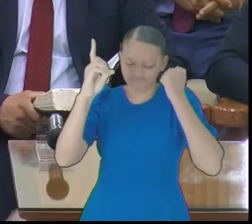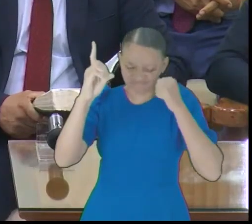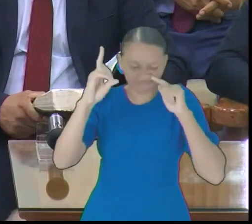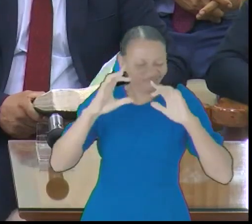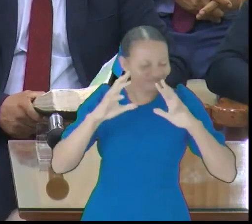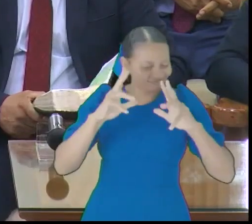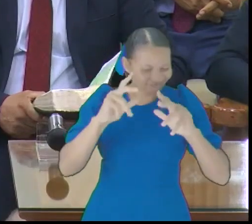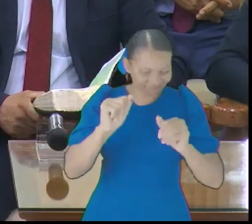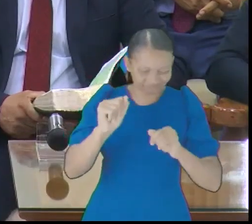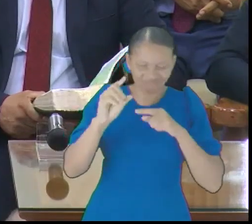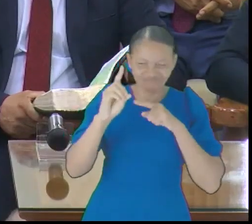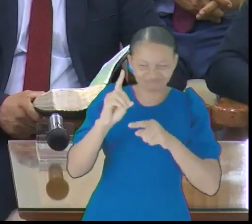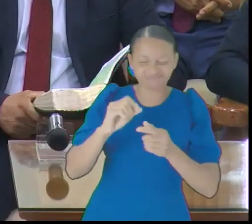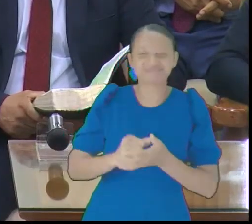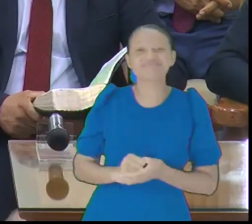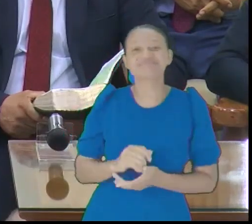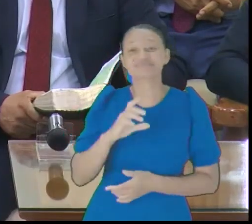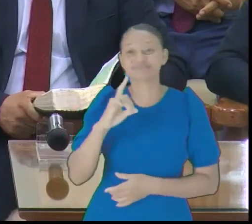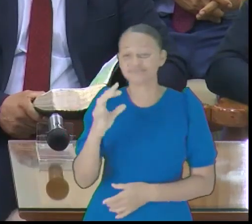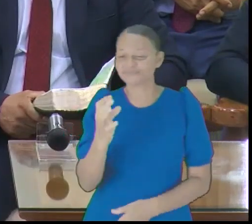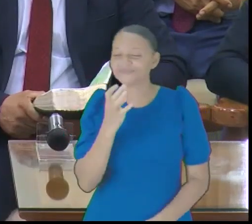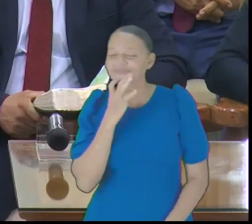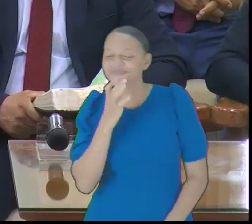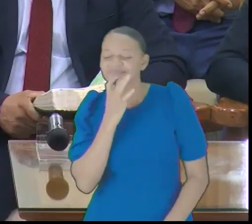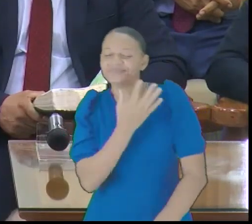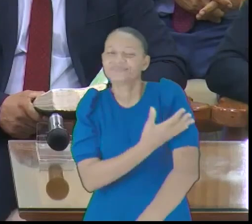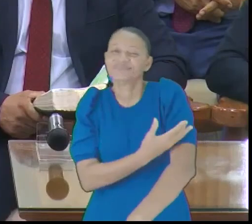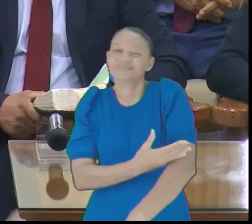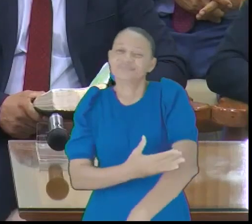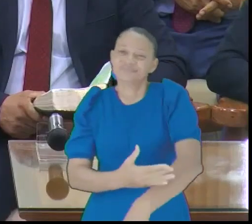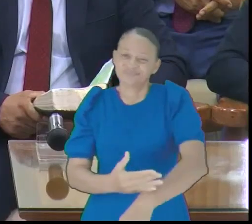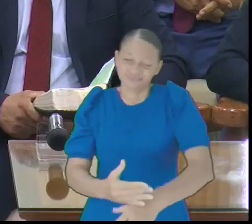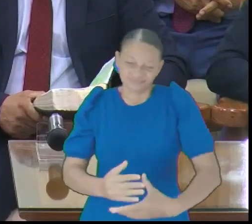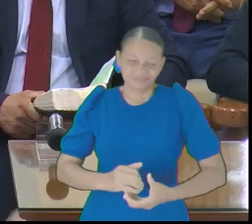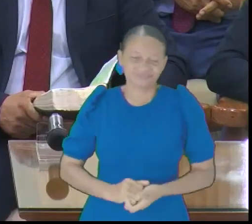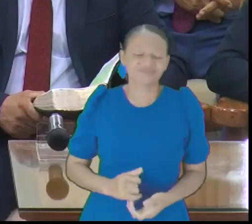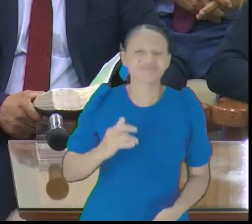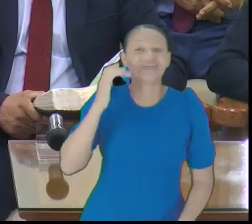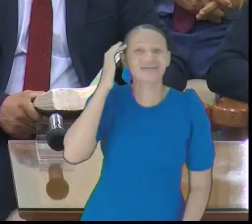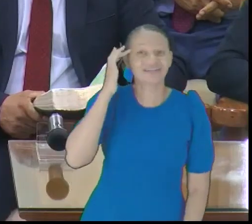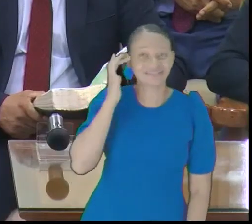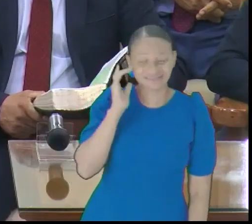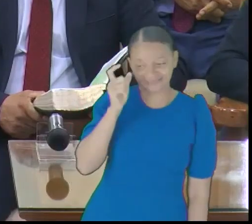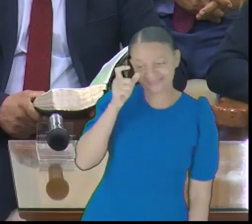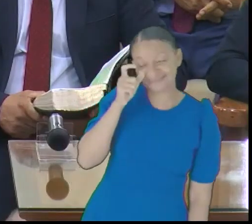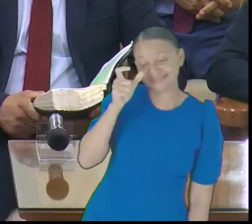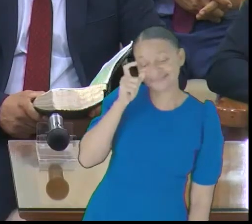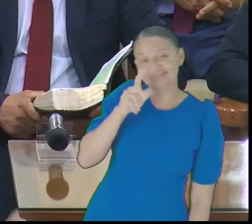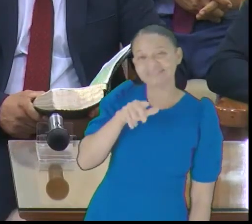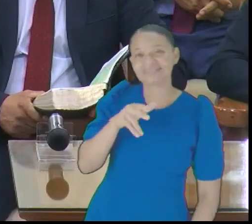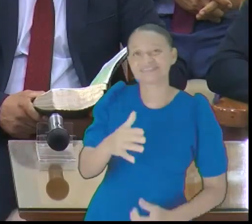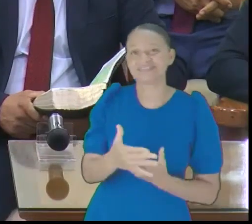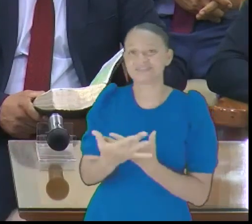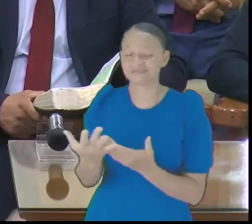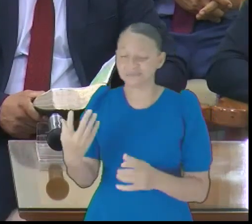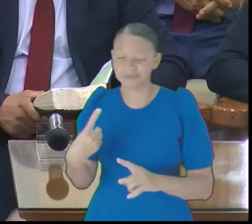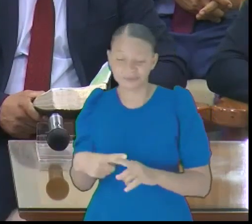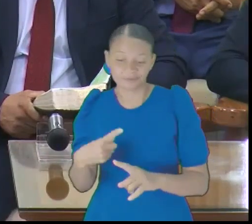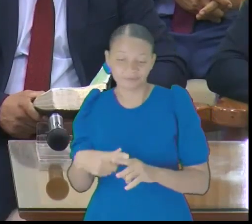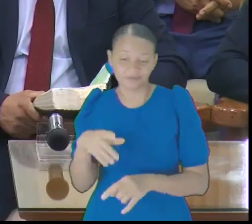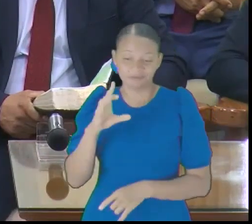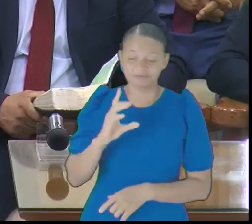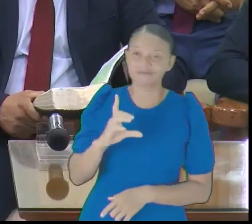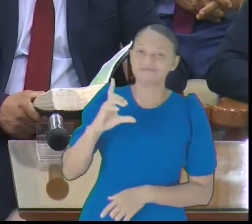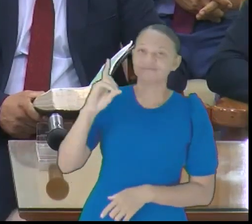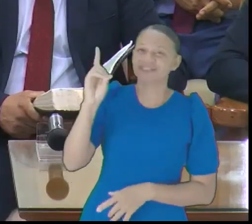disso. Deus conhecia os costumes. E eu acho interessante, irmãos, porque Deus,